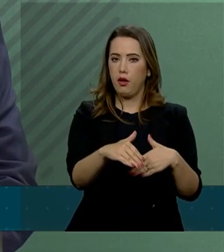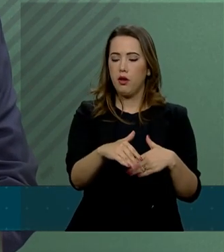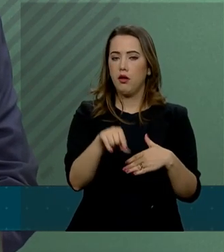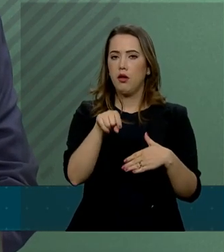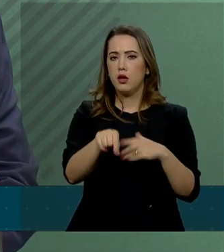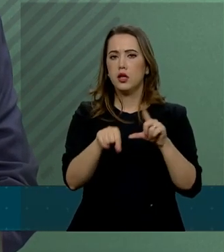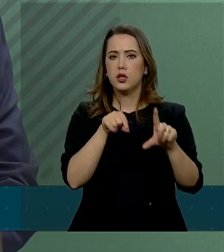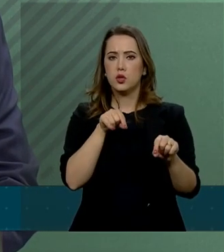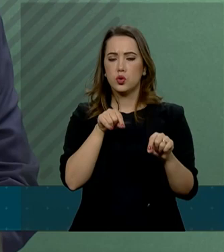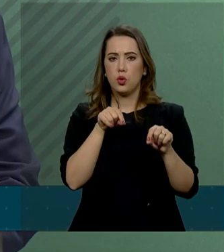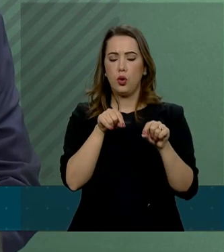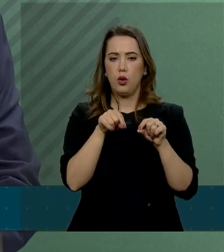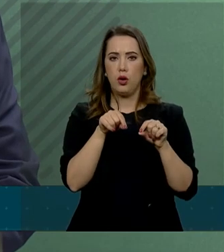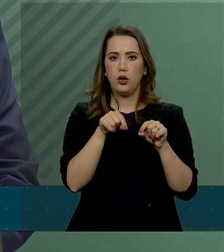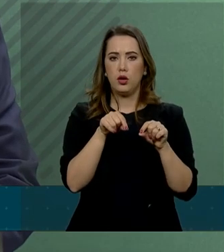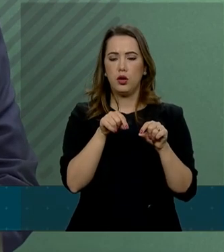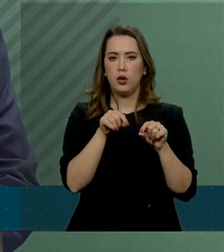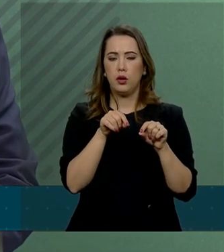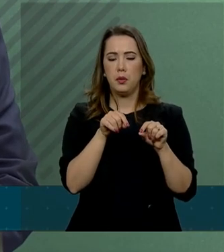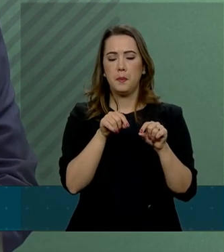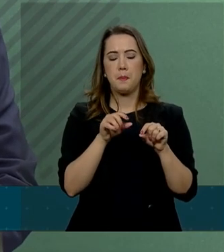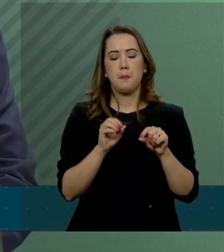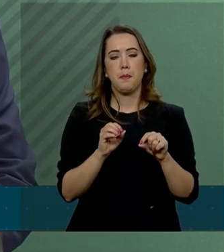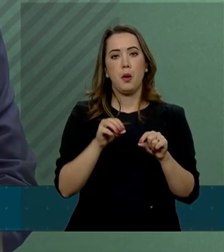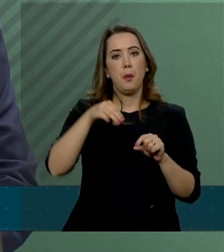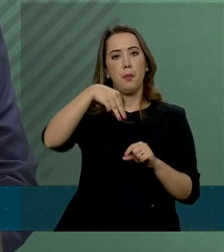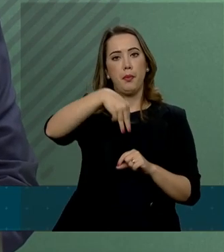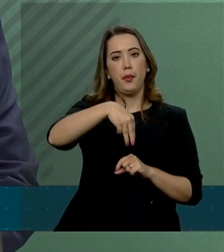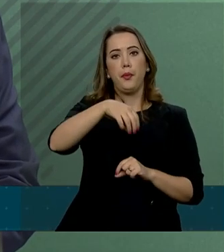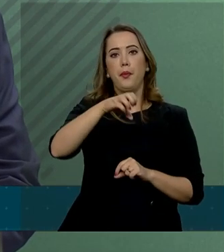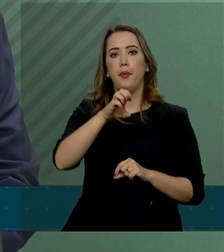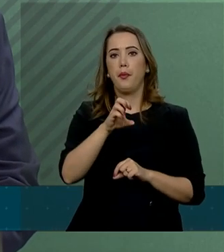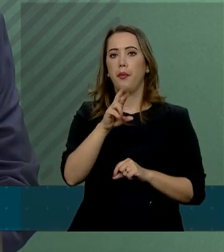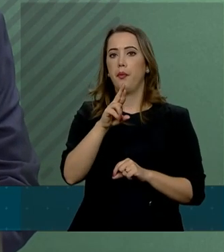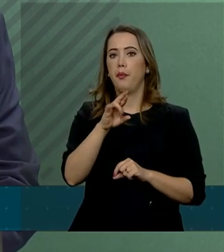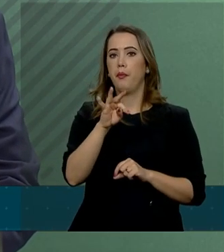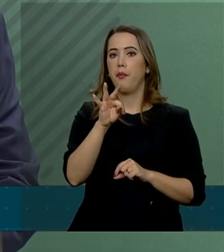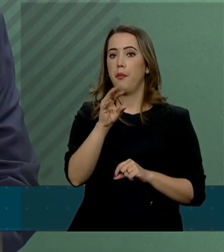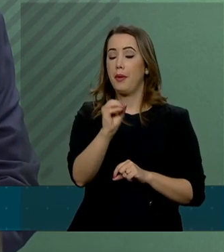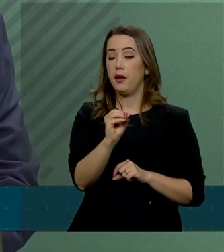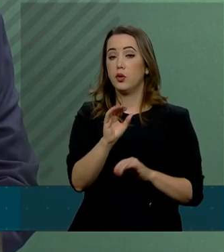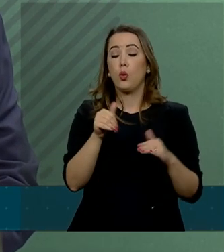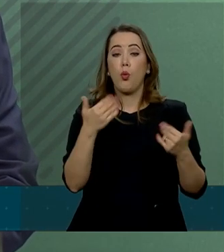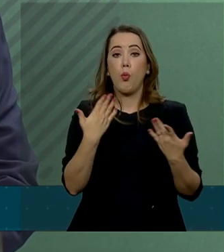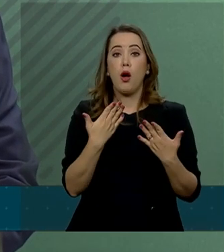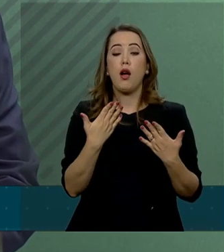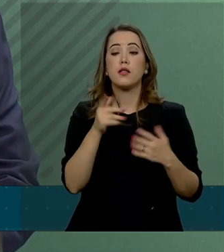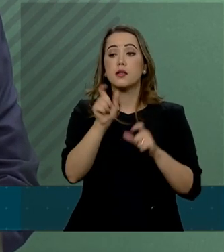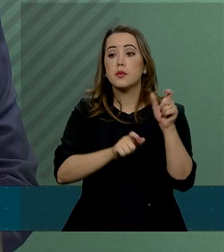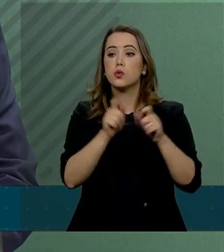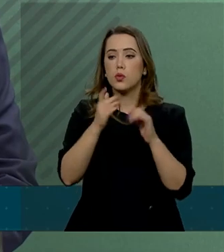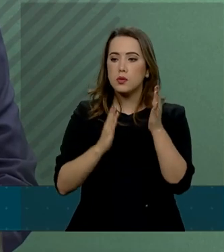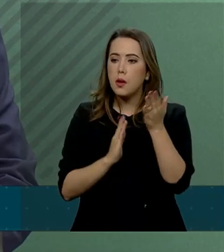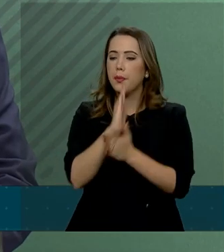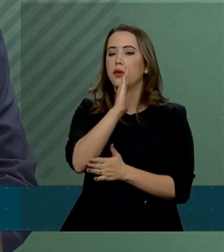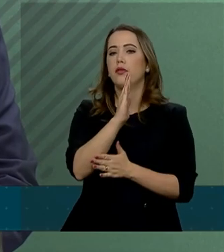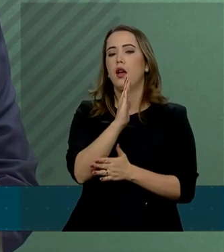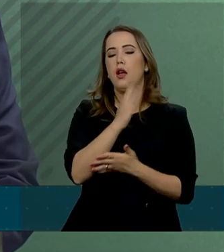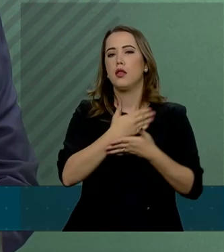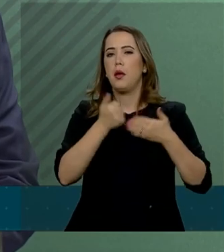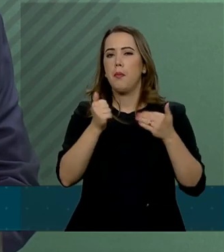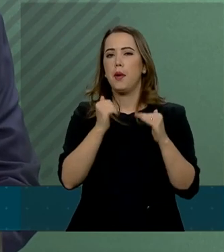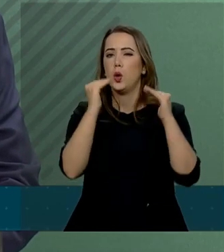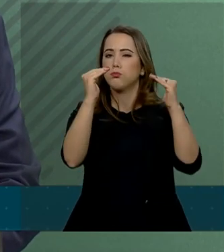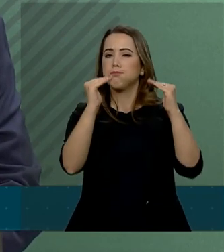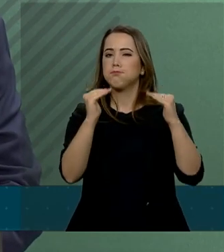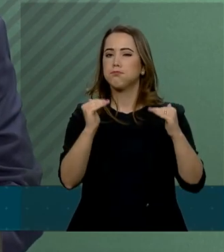por mérito quem são os candidatos aprovados e melhor qualificados com possibilidade